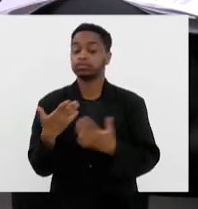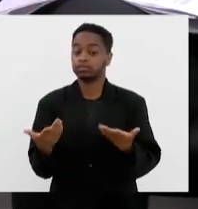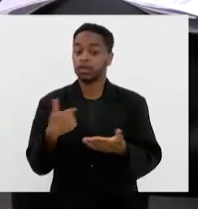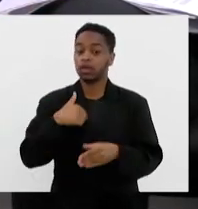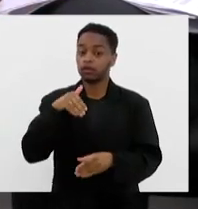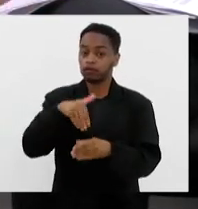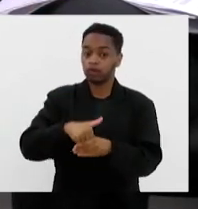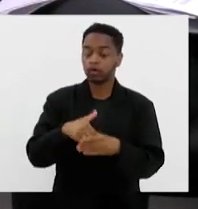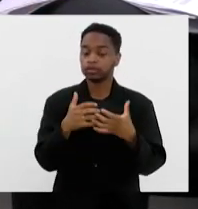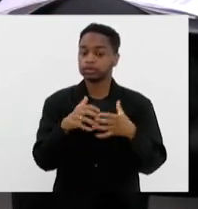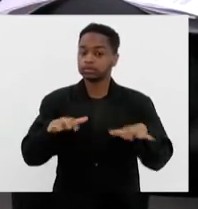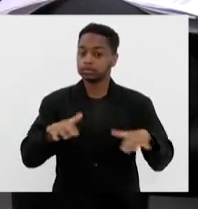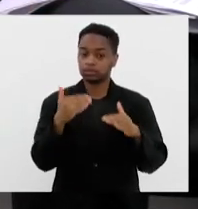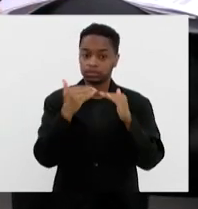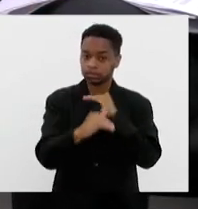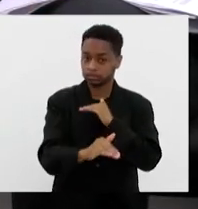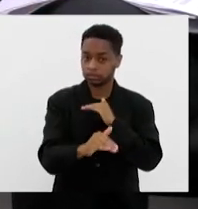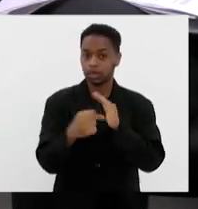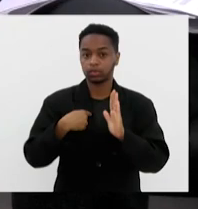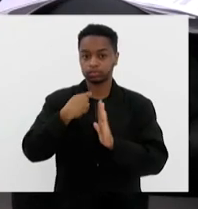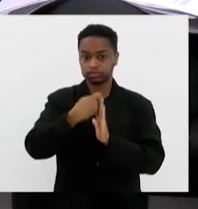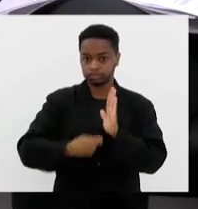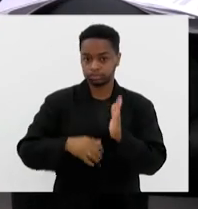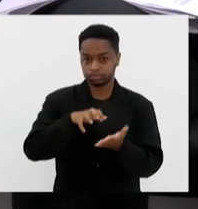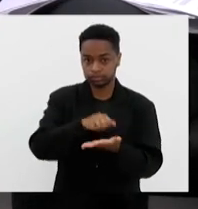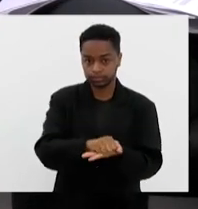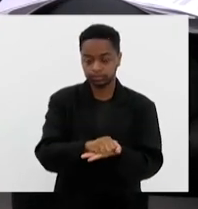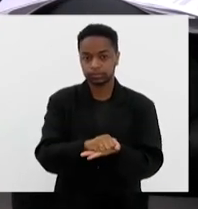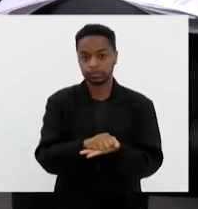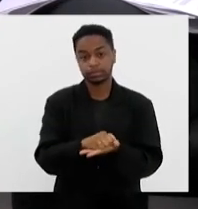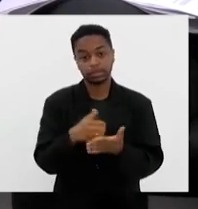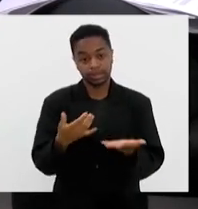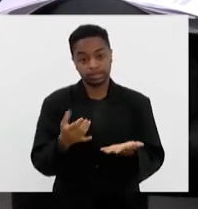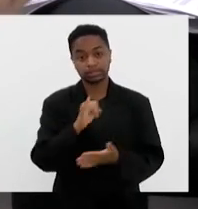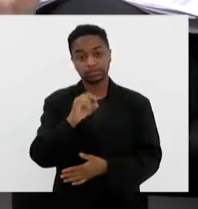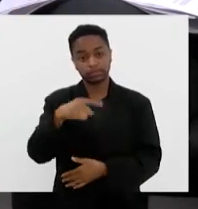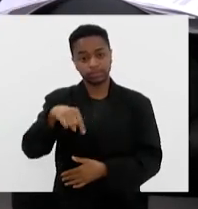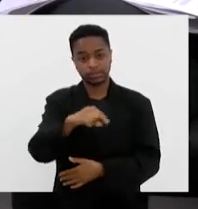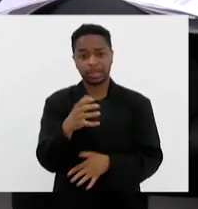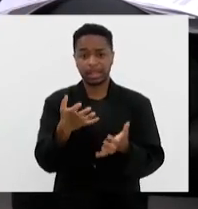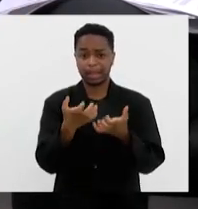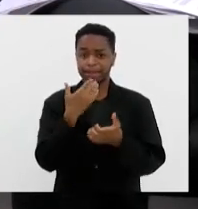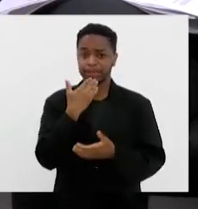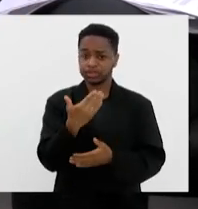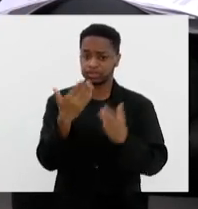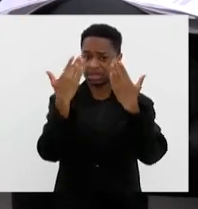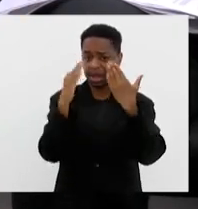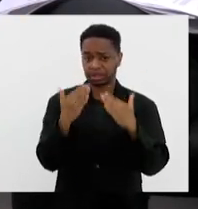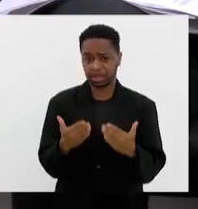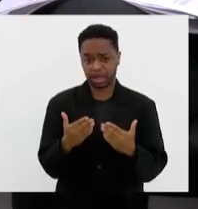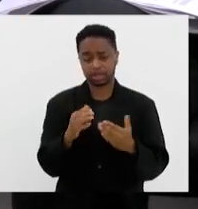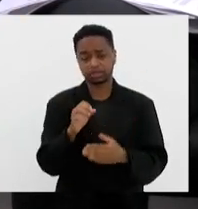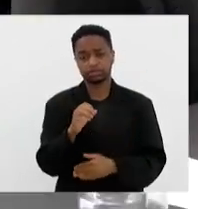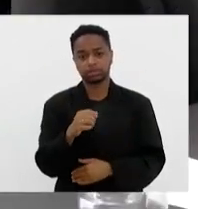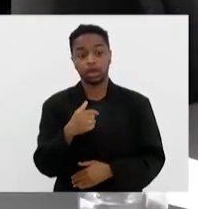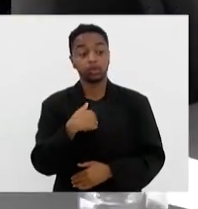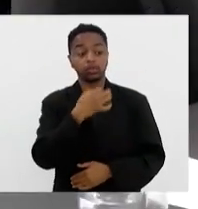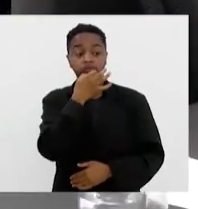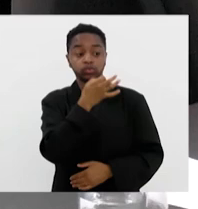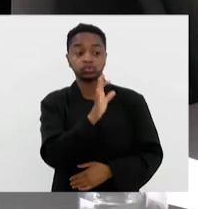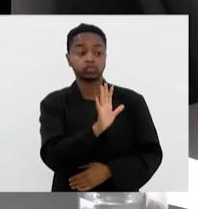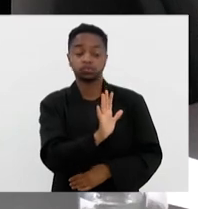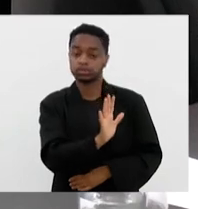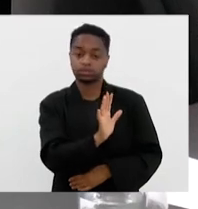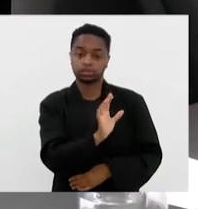voto divergente, voto escrito. Se Vossa Excelência quiser pedir vista... Não, queria sugerir a Vossa Excelência, por exemplo,